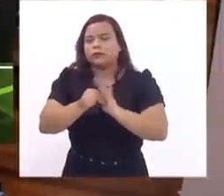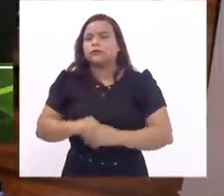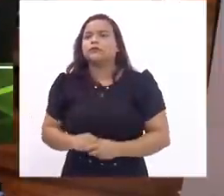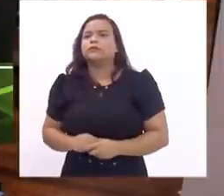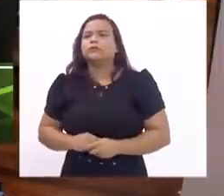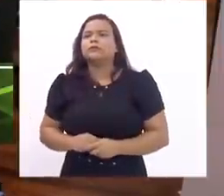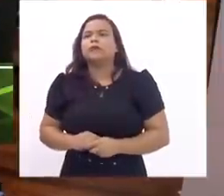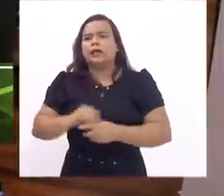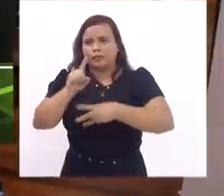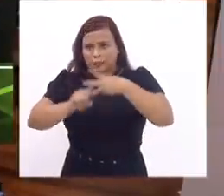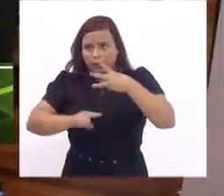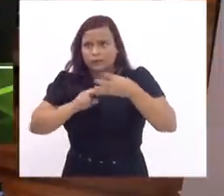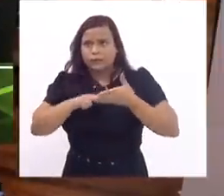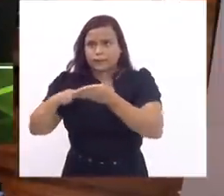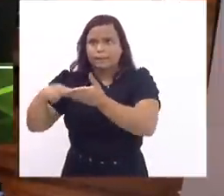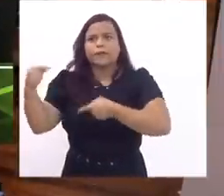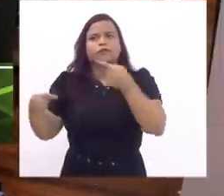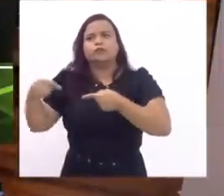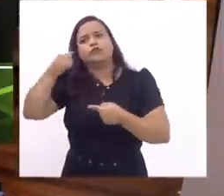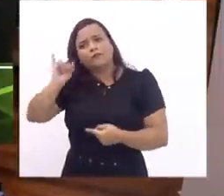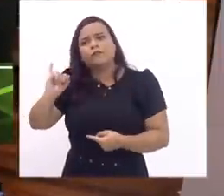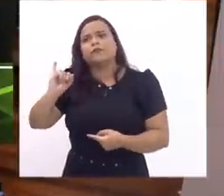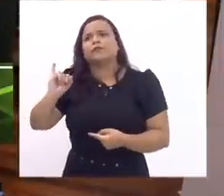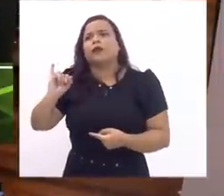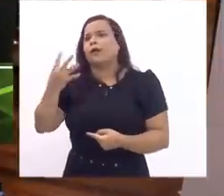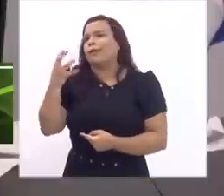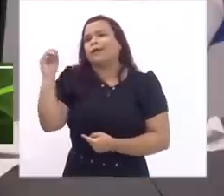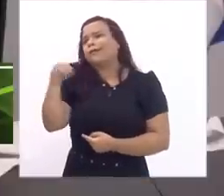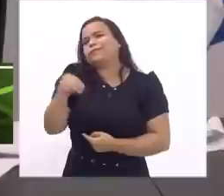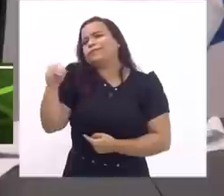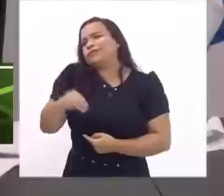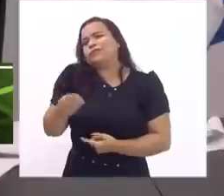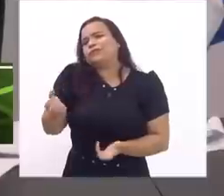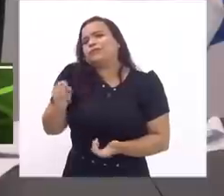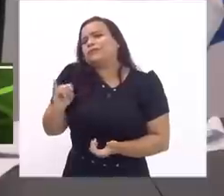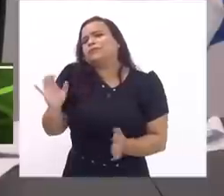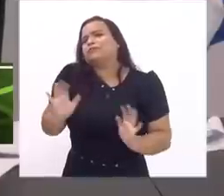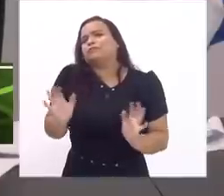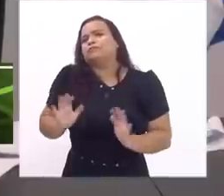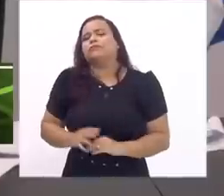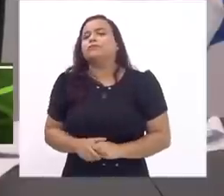esse encaminhamento? Senão a gente vai ficar discutindo aqui, Márcio. 40 minutos. Ou seja, nós...